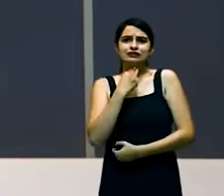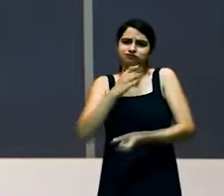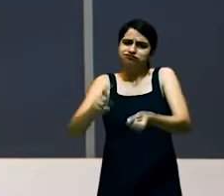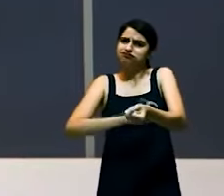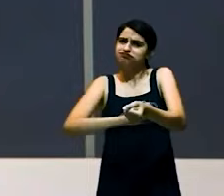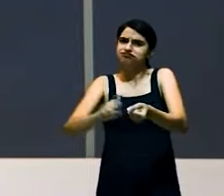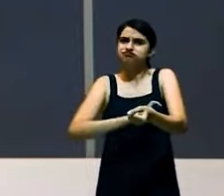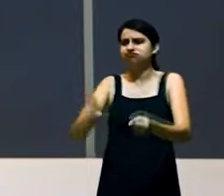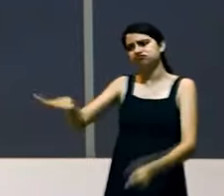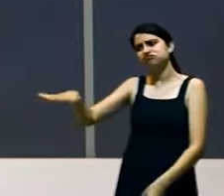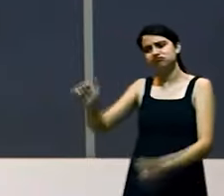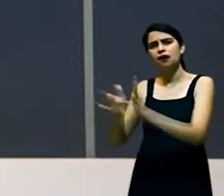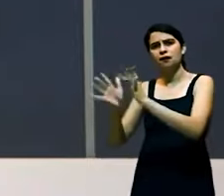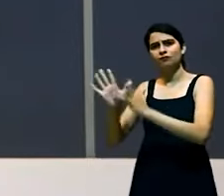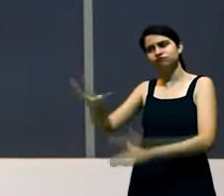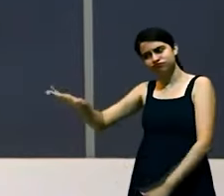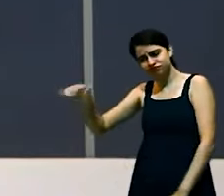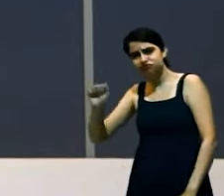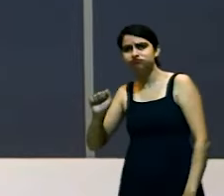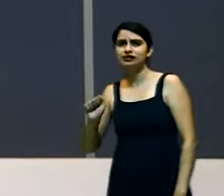Jesus, ô Jesus,